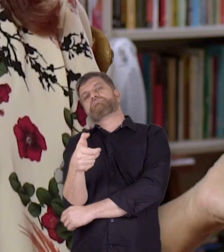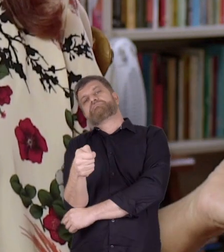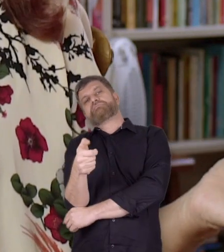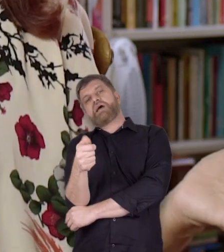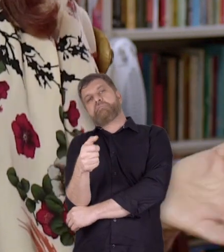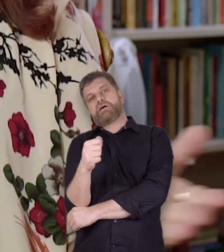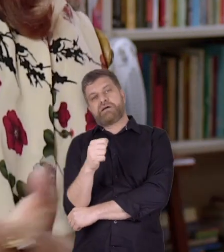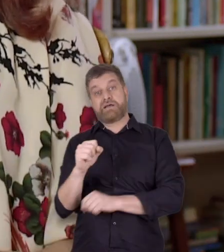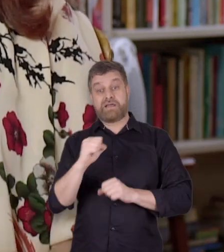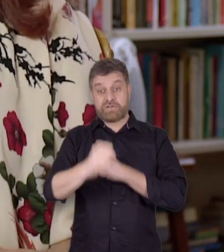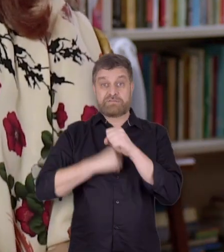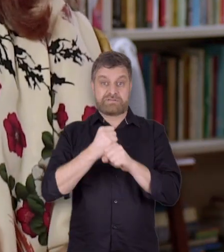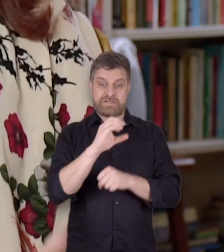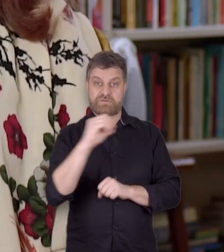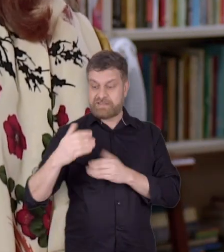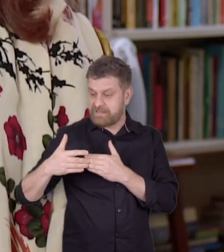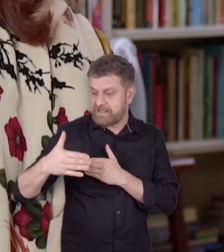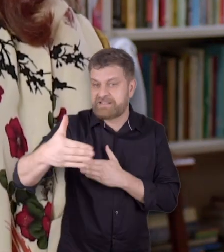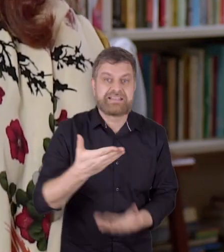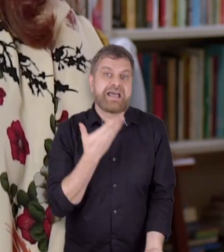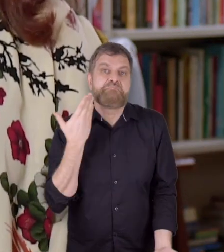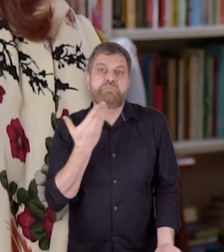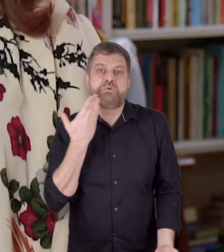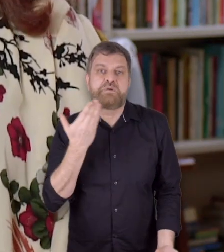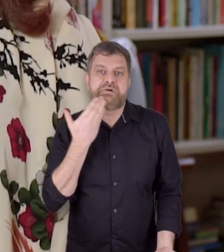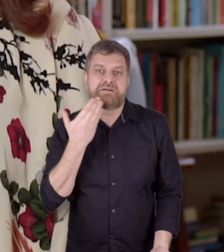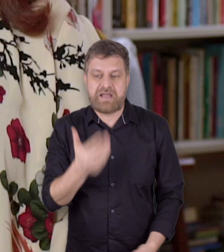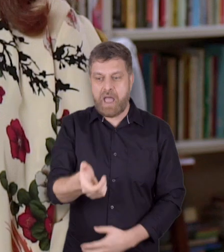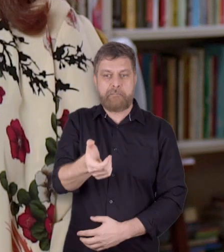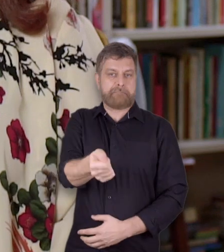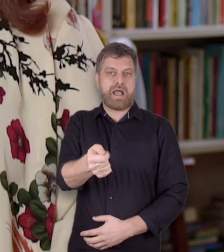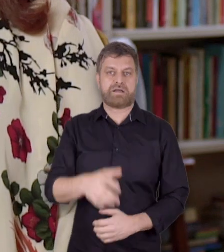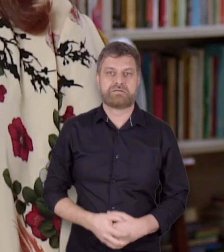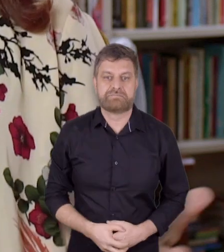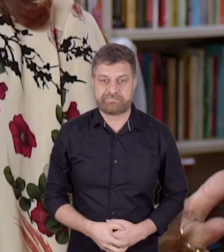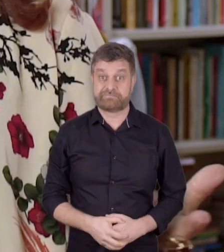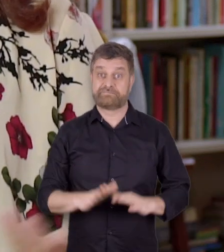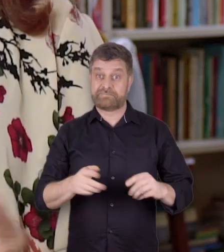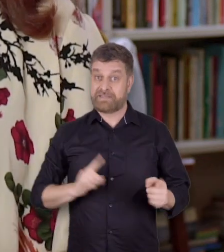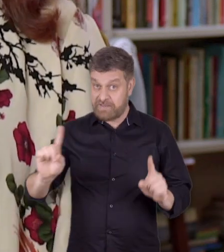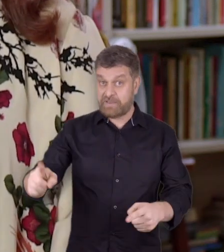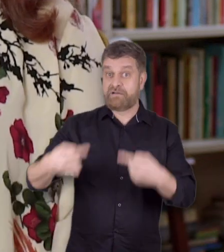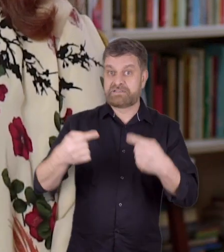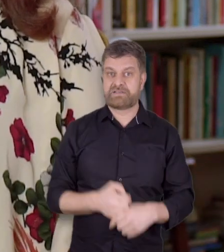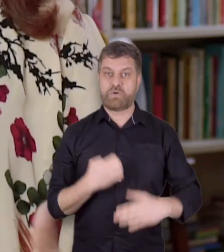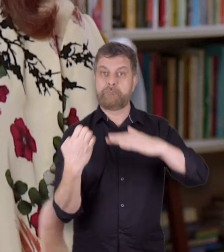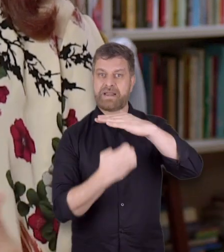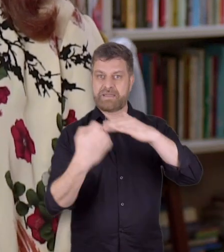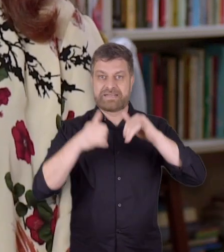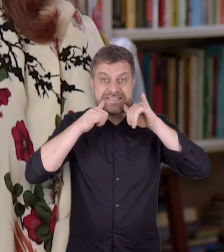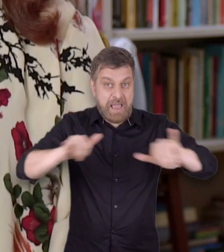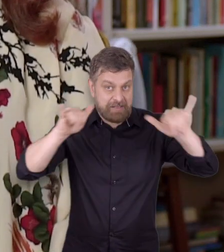anos 80, com uma enorme facilidade, não é? O que funciona como um grande desafio